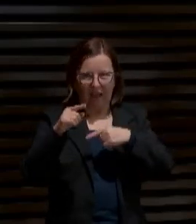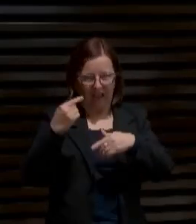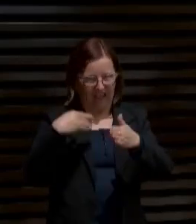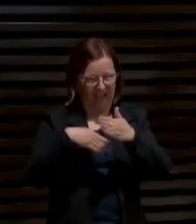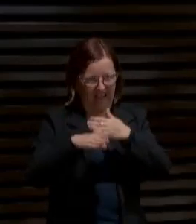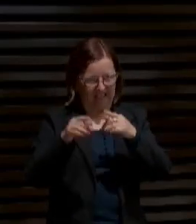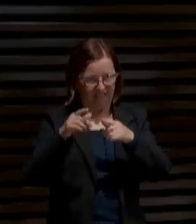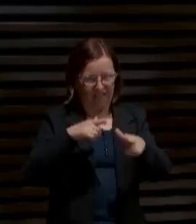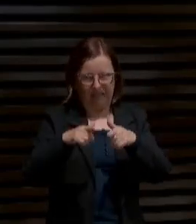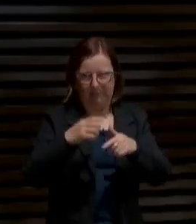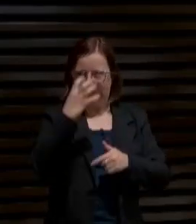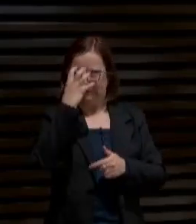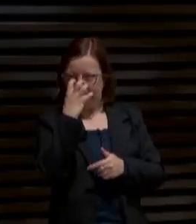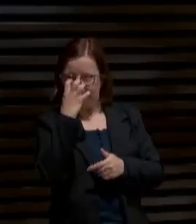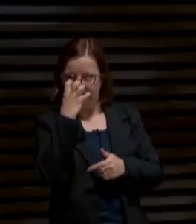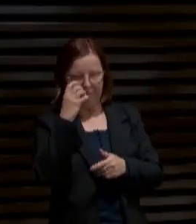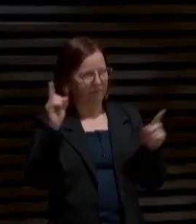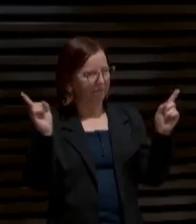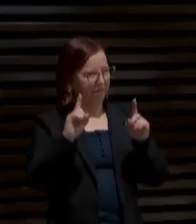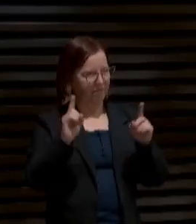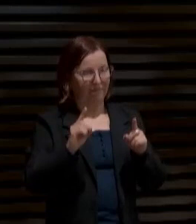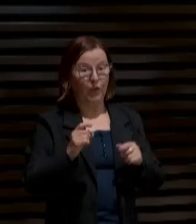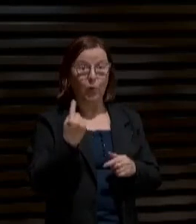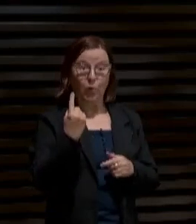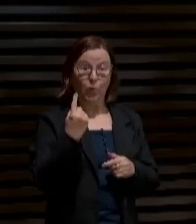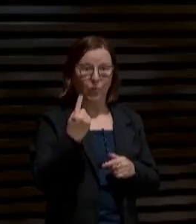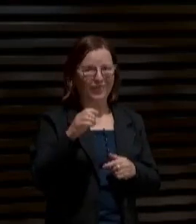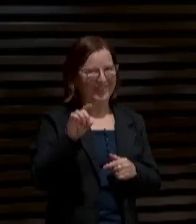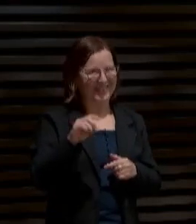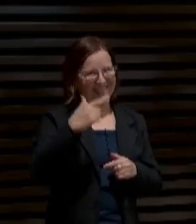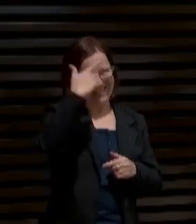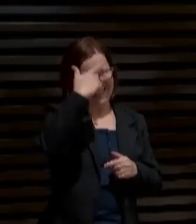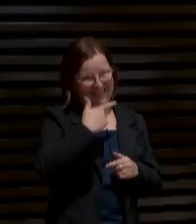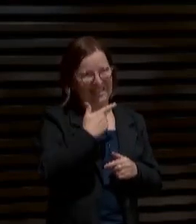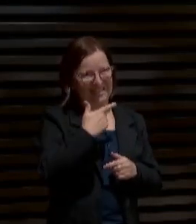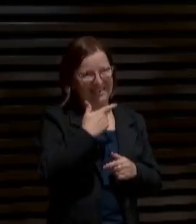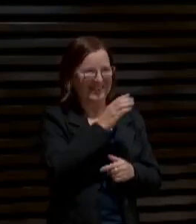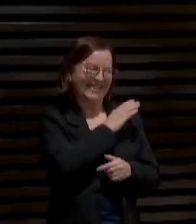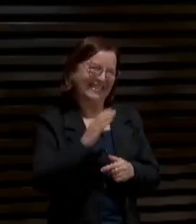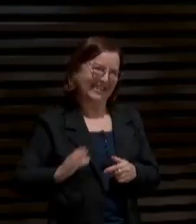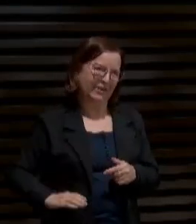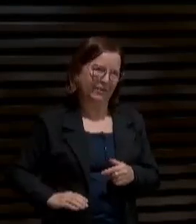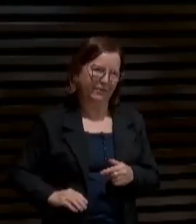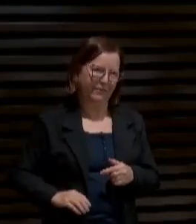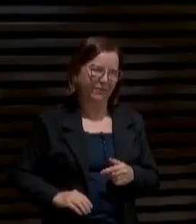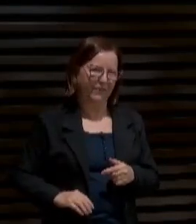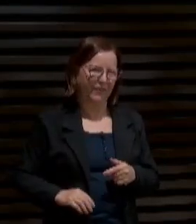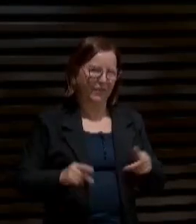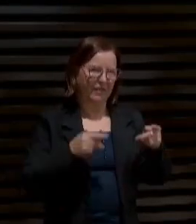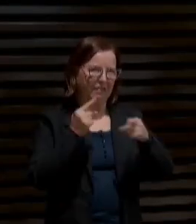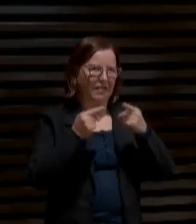existe isso é um caráter só o caráter de Cristo a maledicência né fala mal